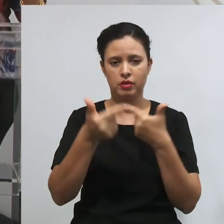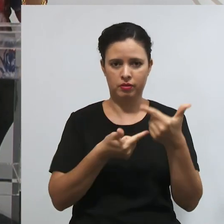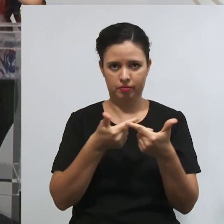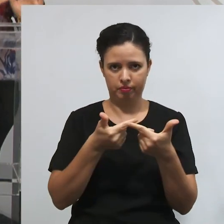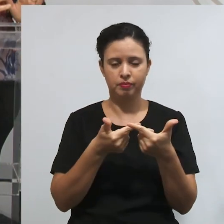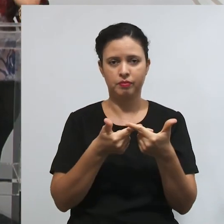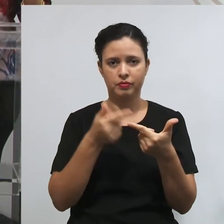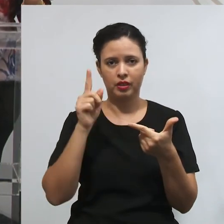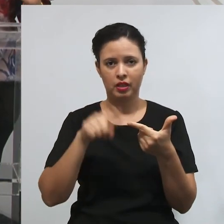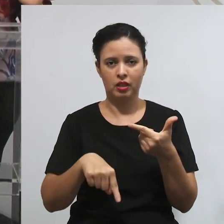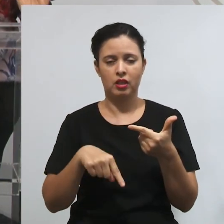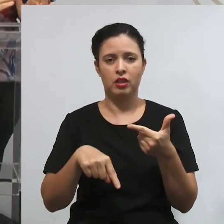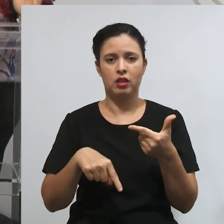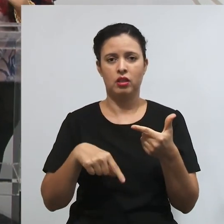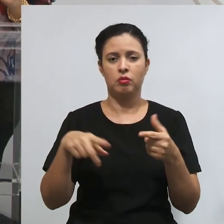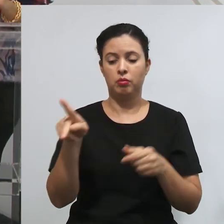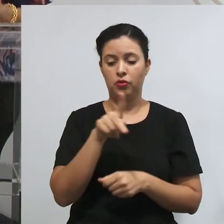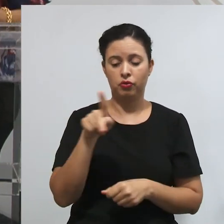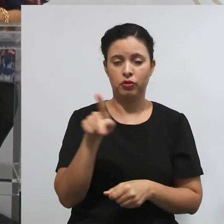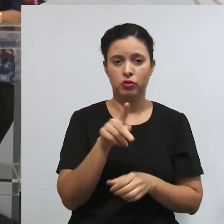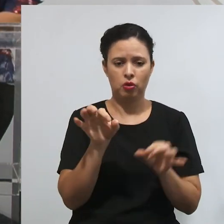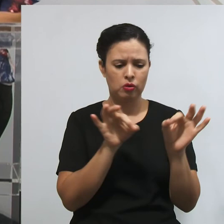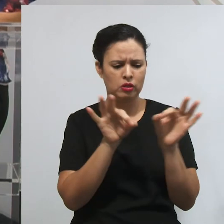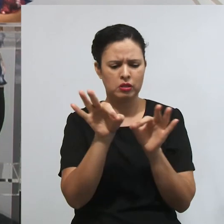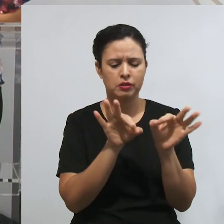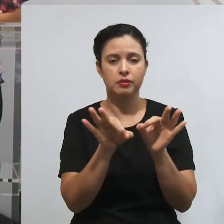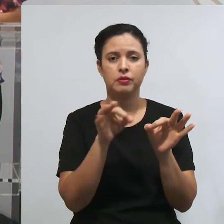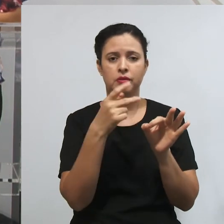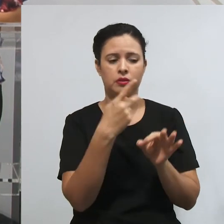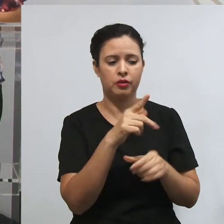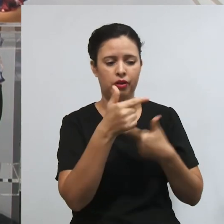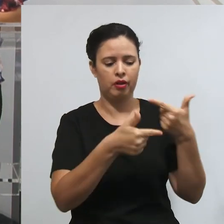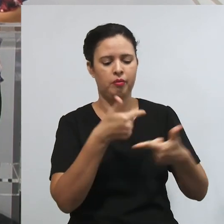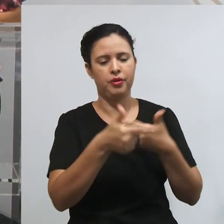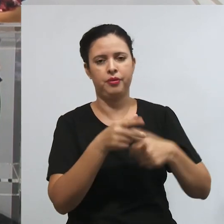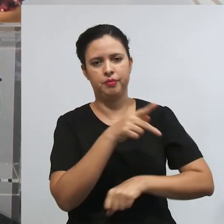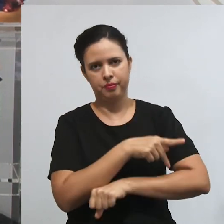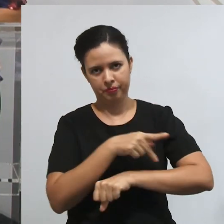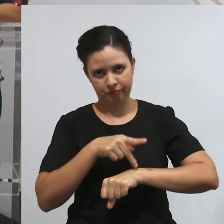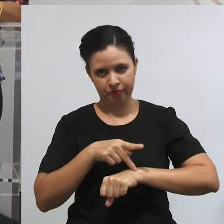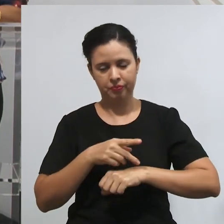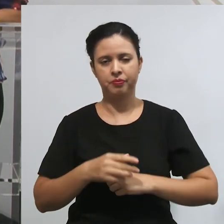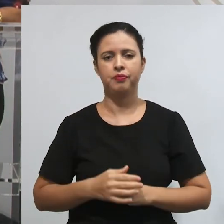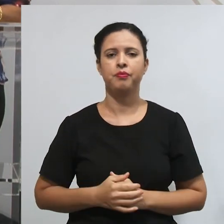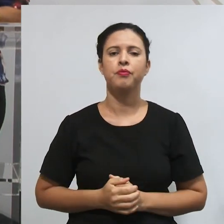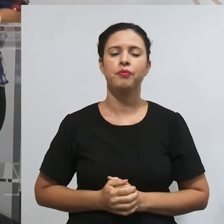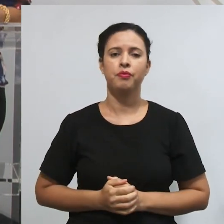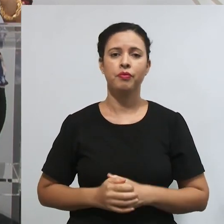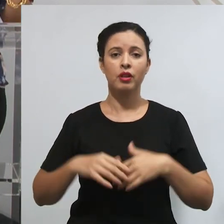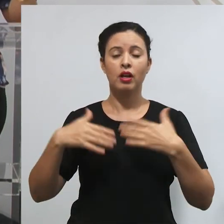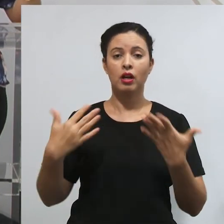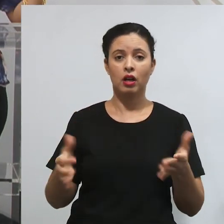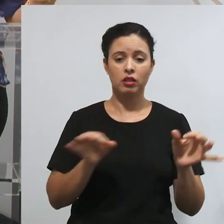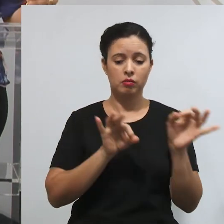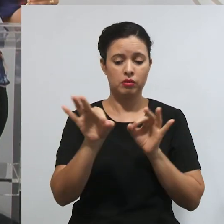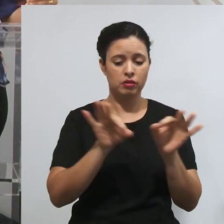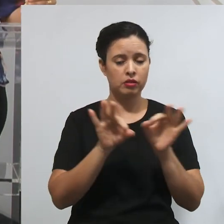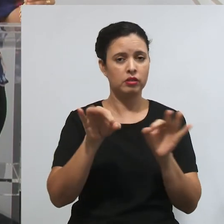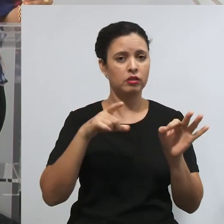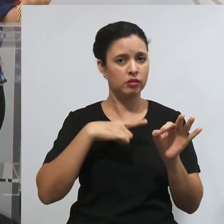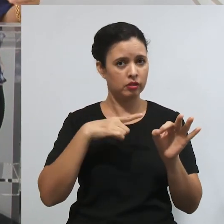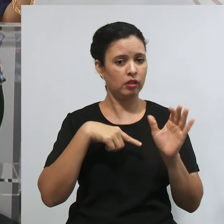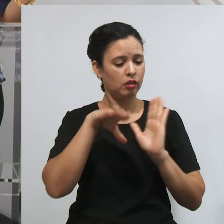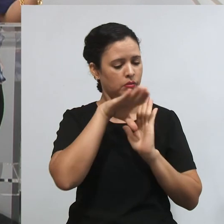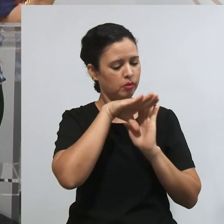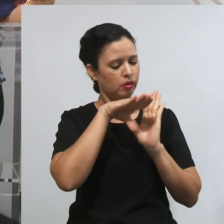coloca que é o momento em que ele organiza o seu trabalho pedagógico. E cada planejamento tem suas